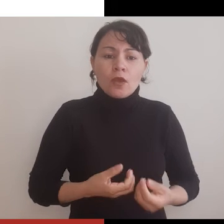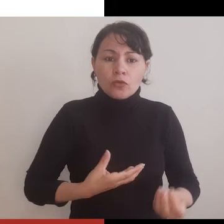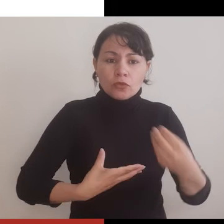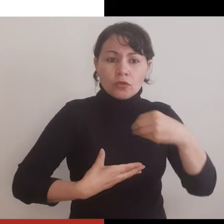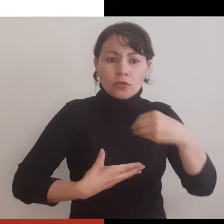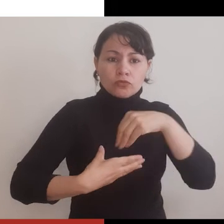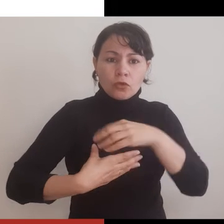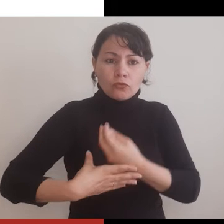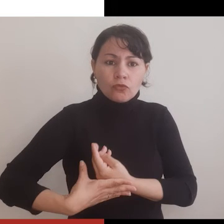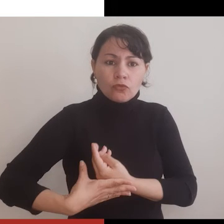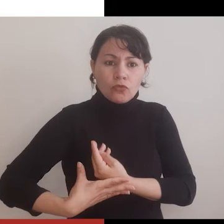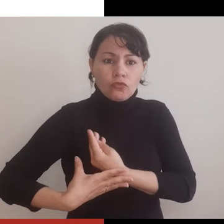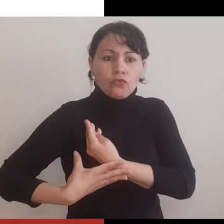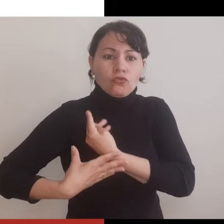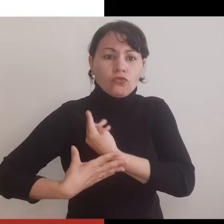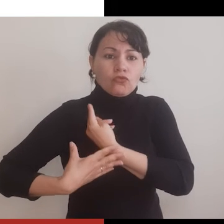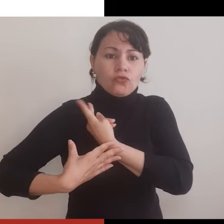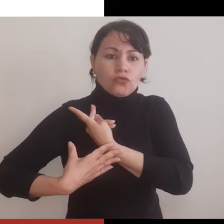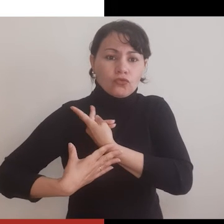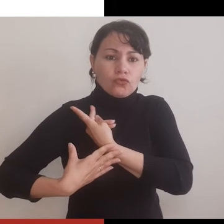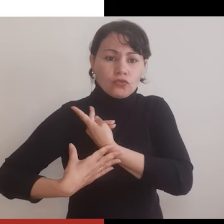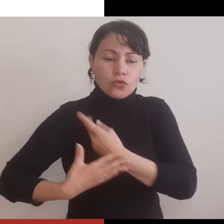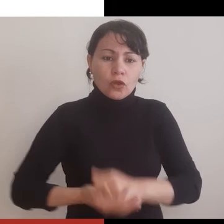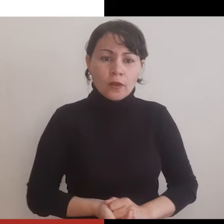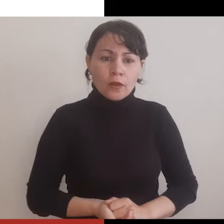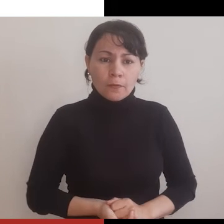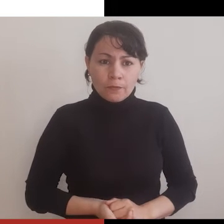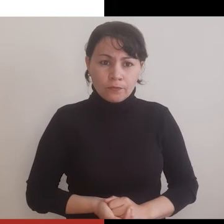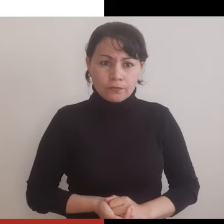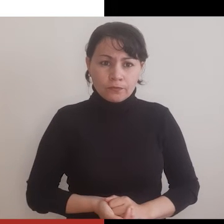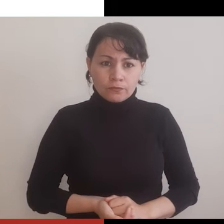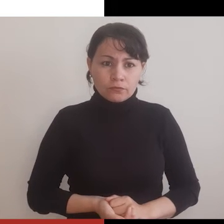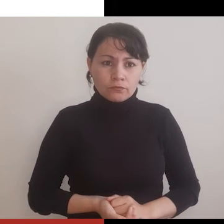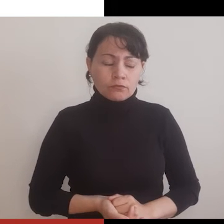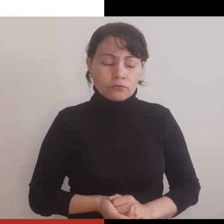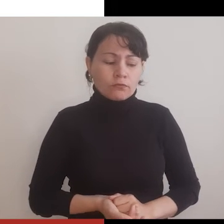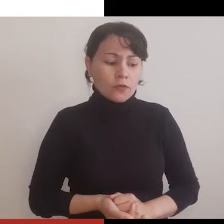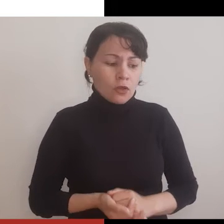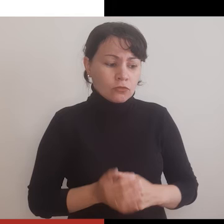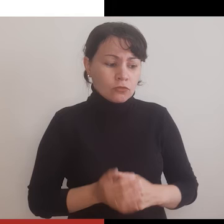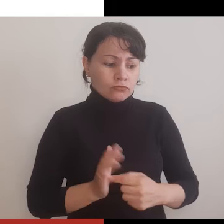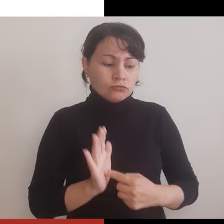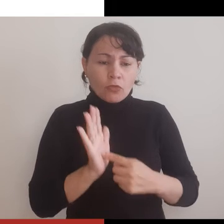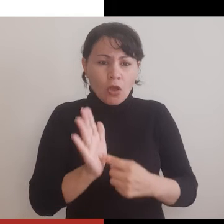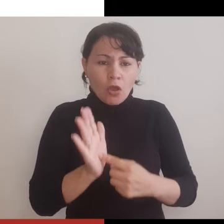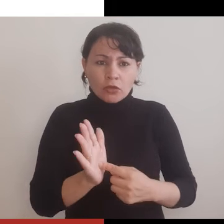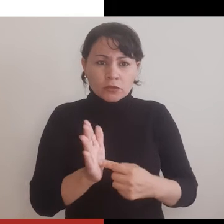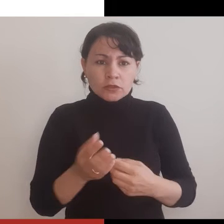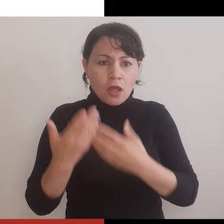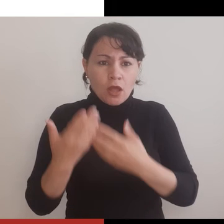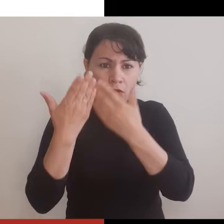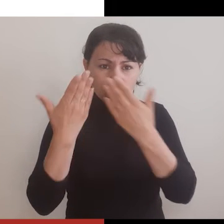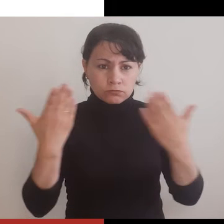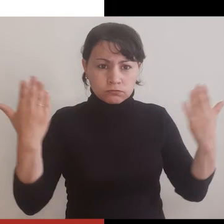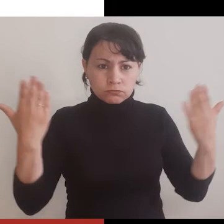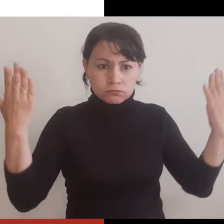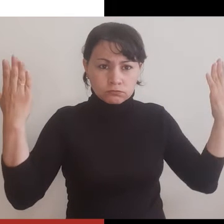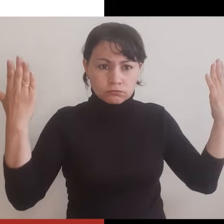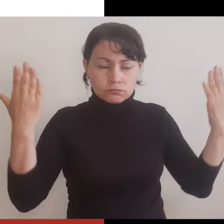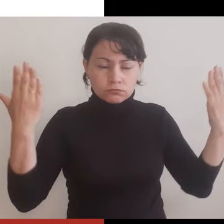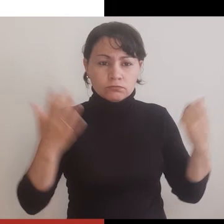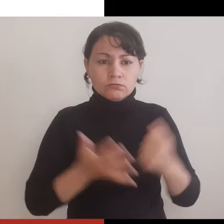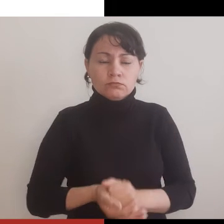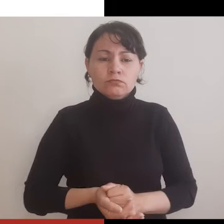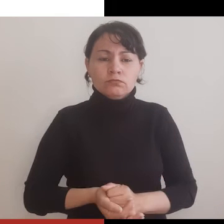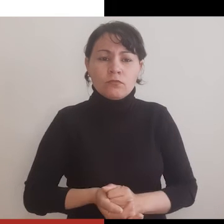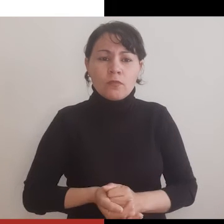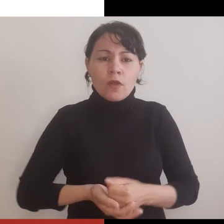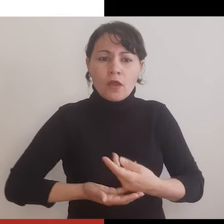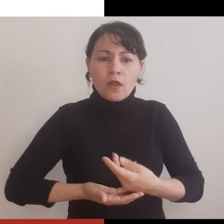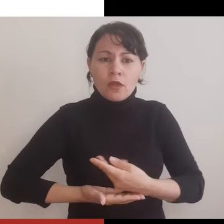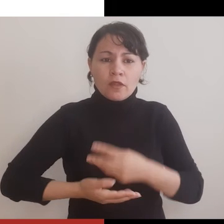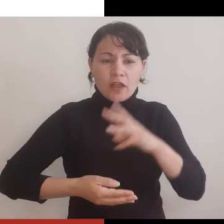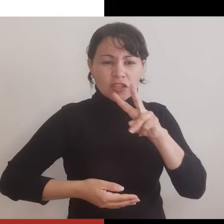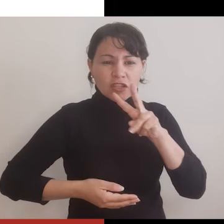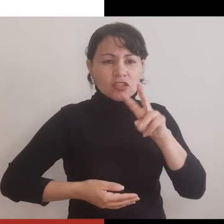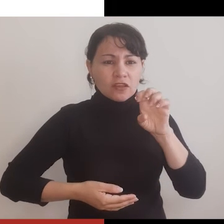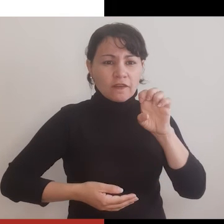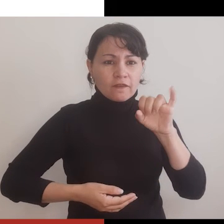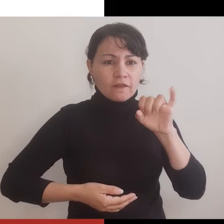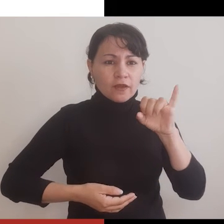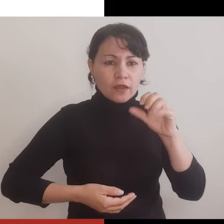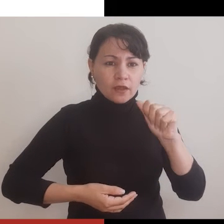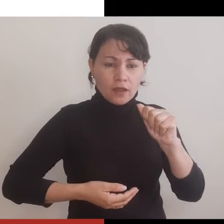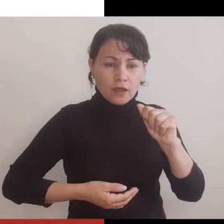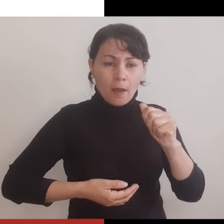inserido na veia jugular, na veia subclávia ou então na veia femoral,